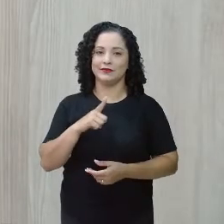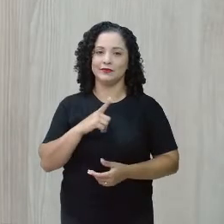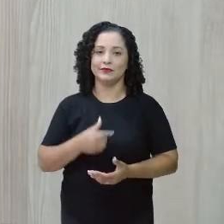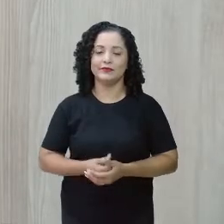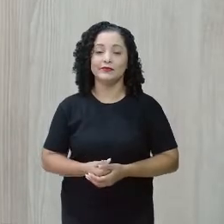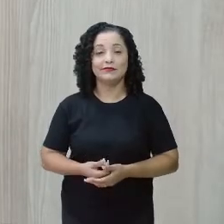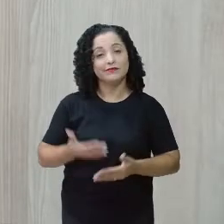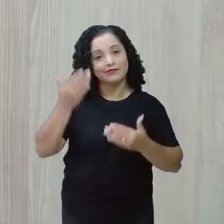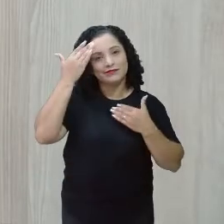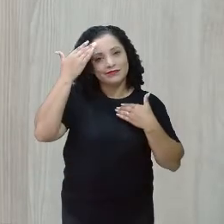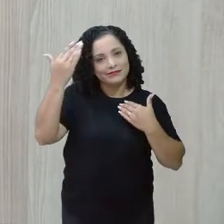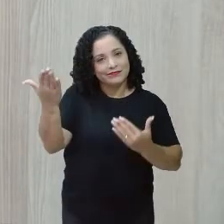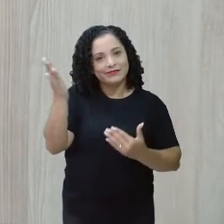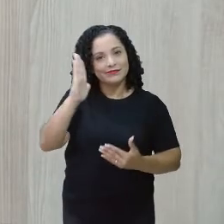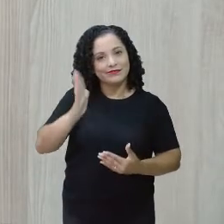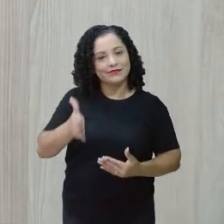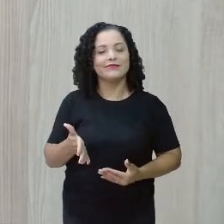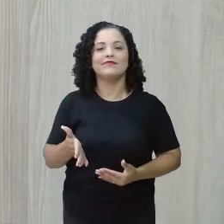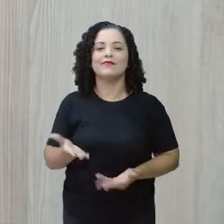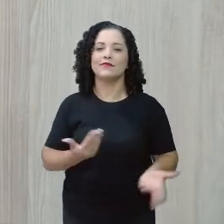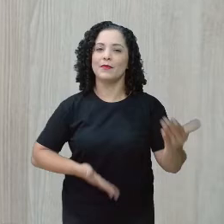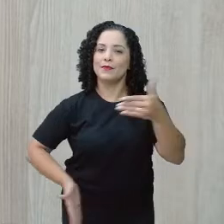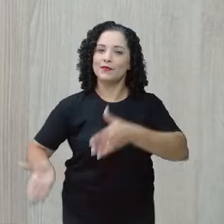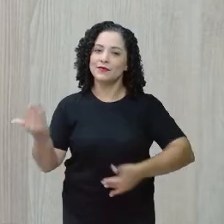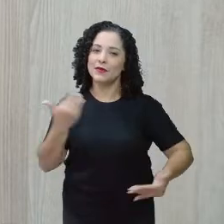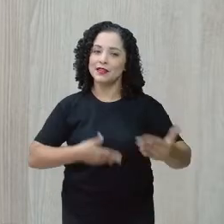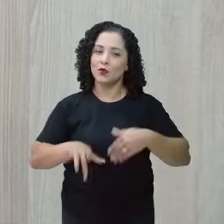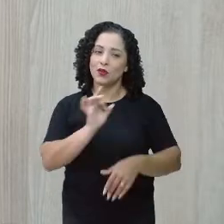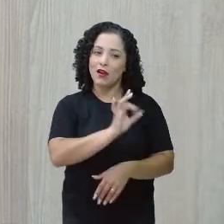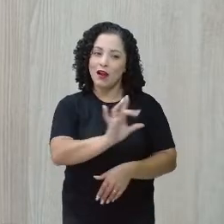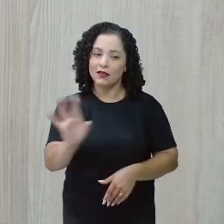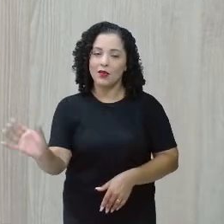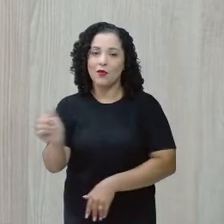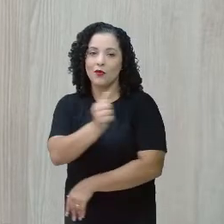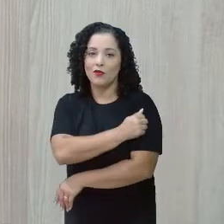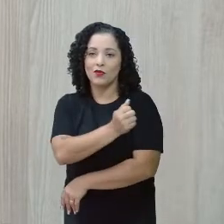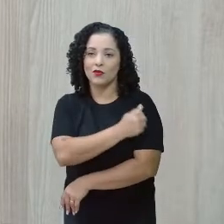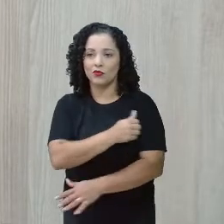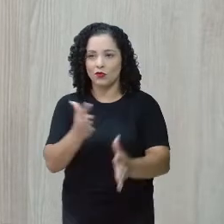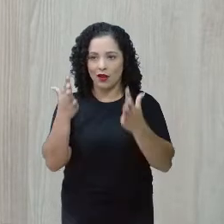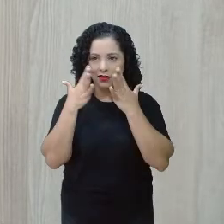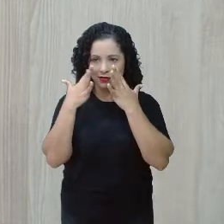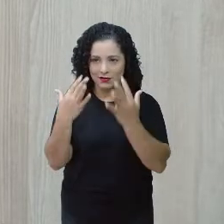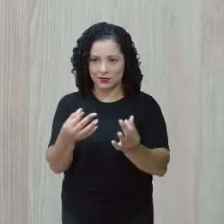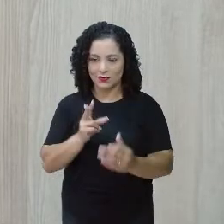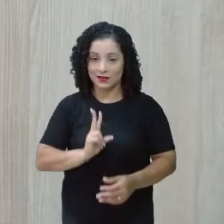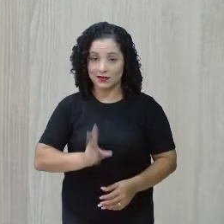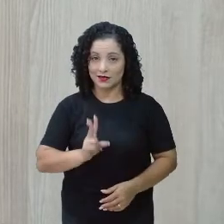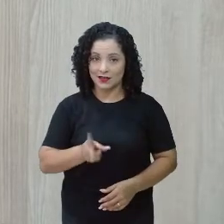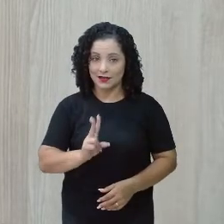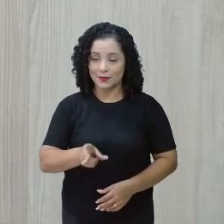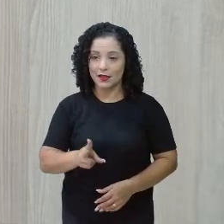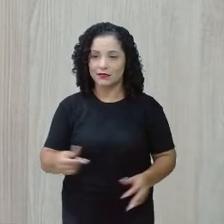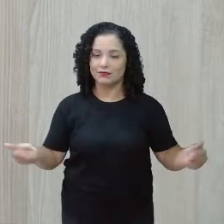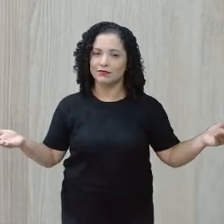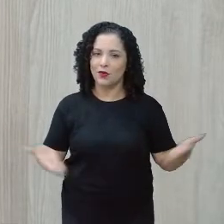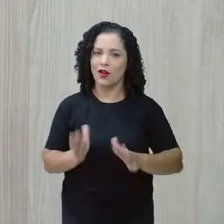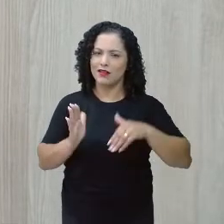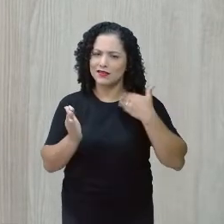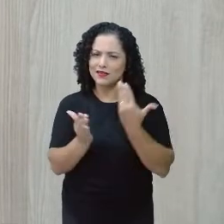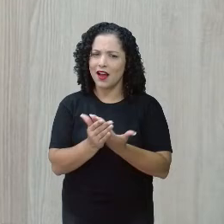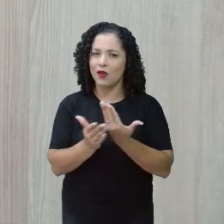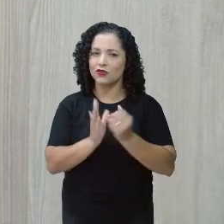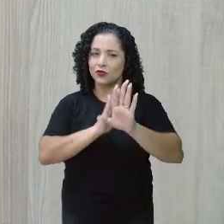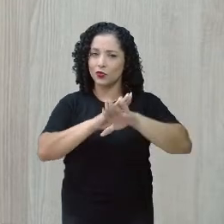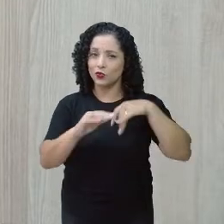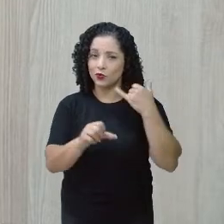aqui agradecendo já a participação deles, que para eles ficarem atentos, dizendo que a quem chegou agora, nossas aulas estão disponíveis no